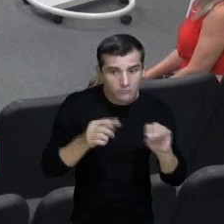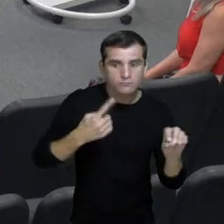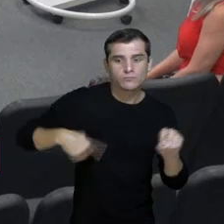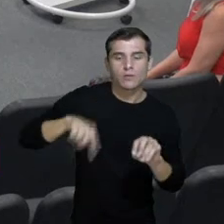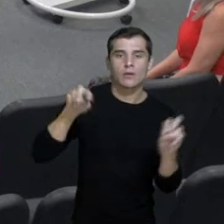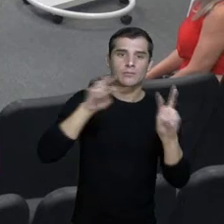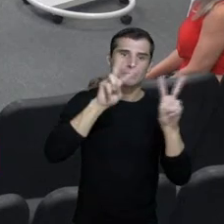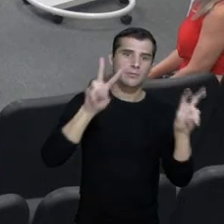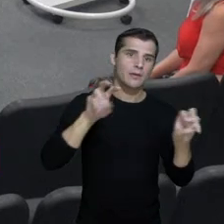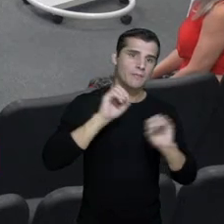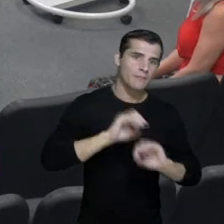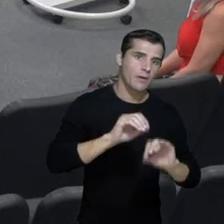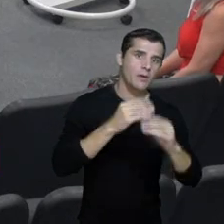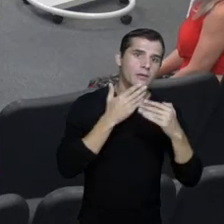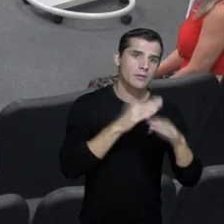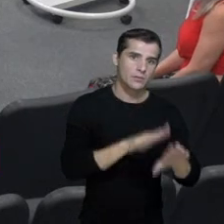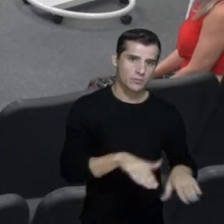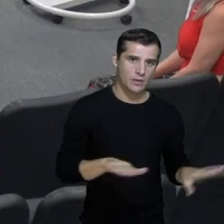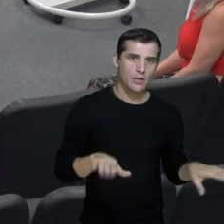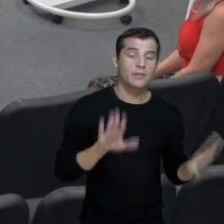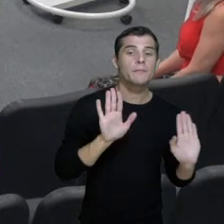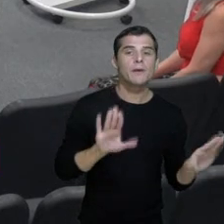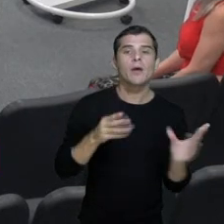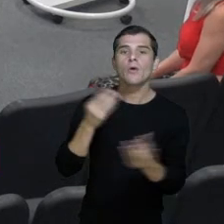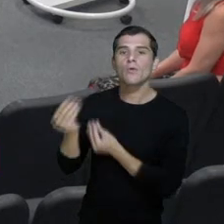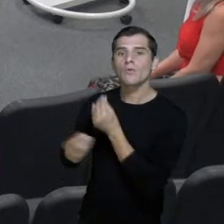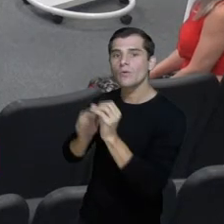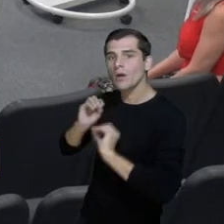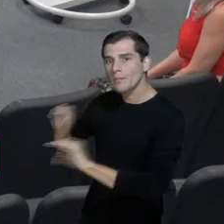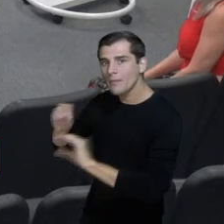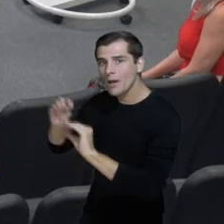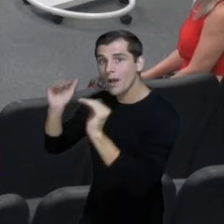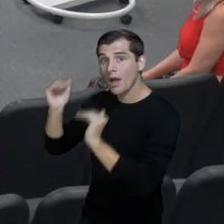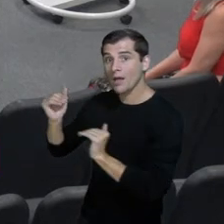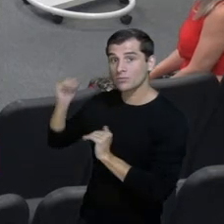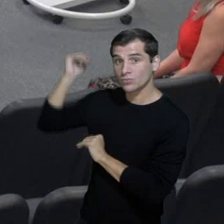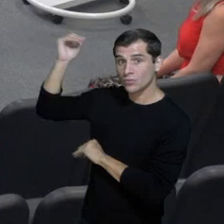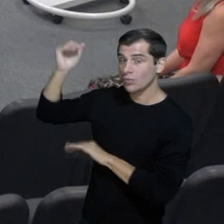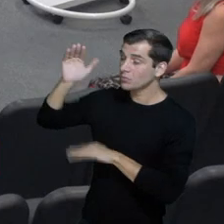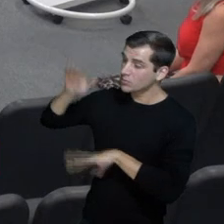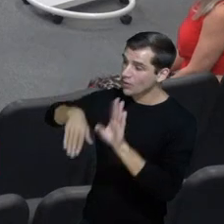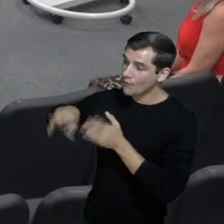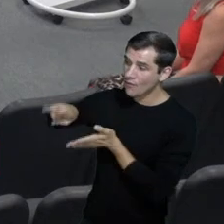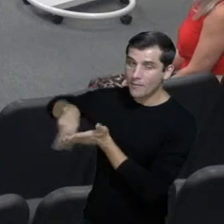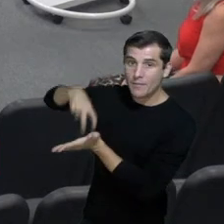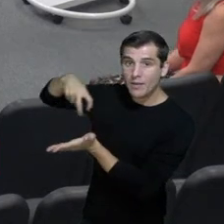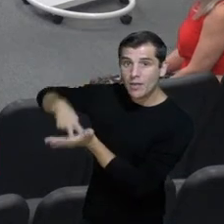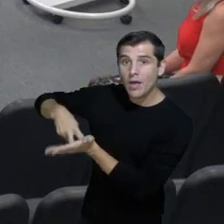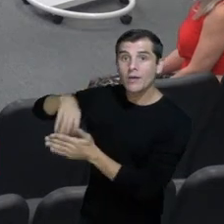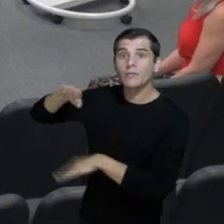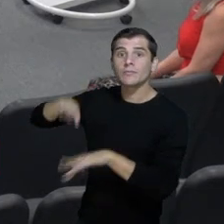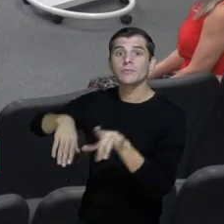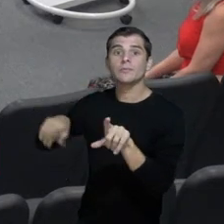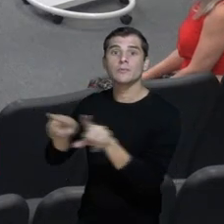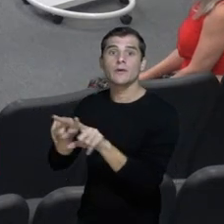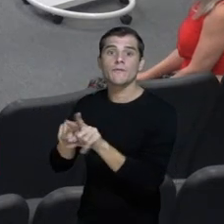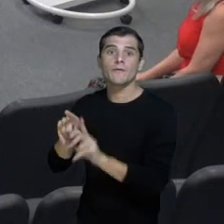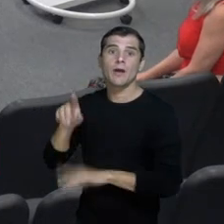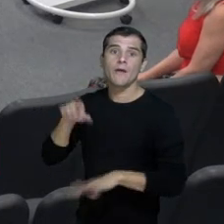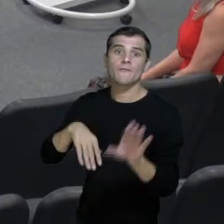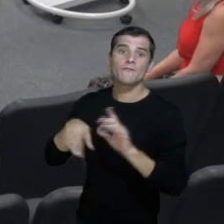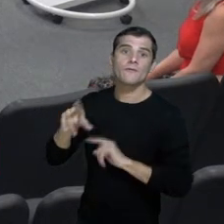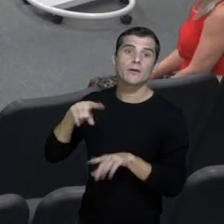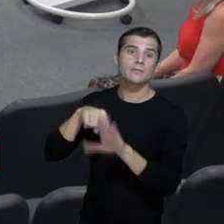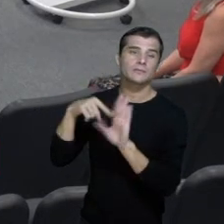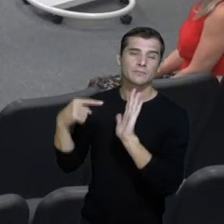como é que a gente educa um adulto talvez pela penalidade talvez por princípio dos quatro olhos né nós colocamos